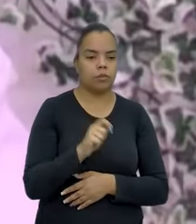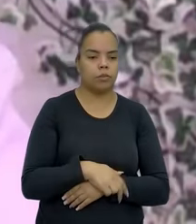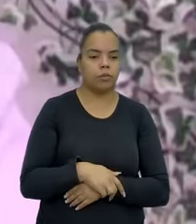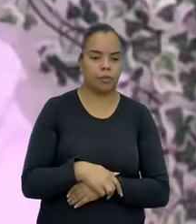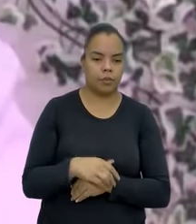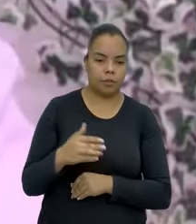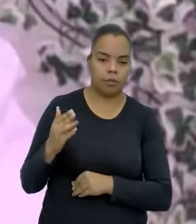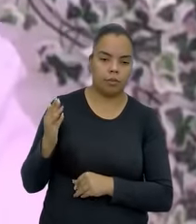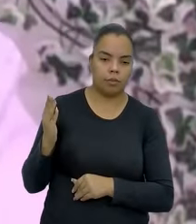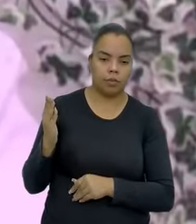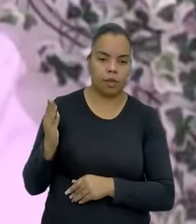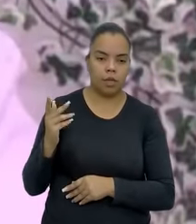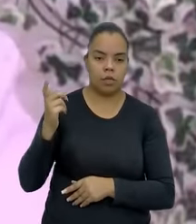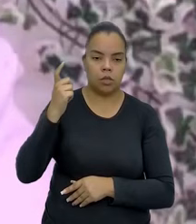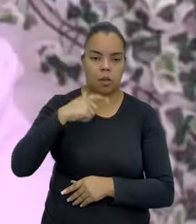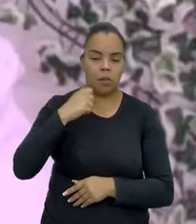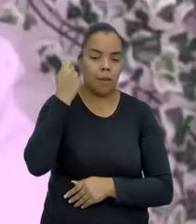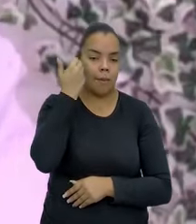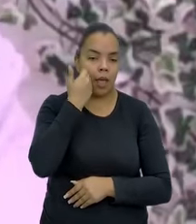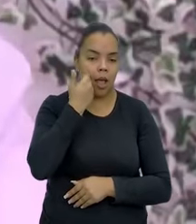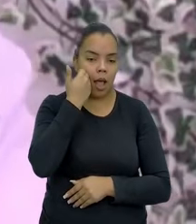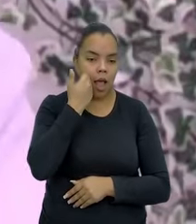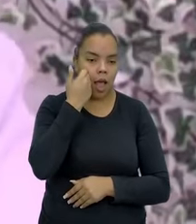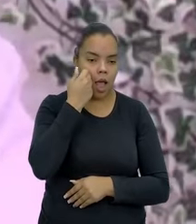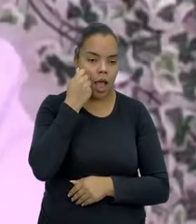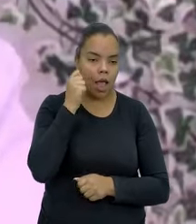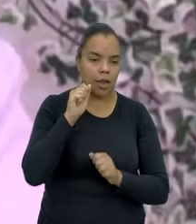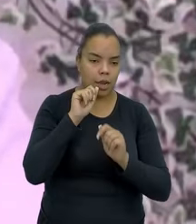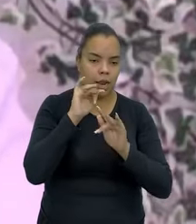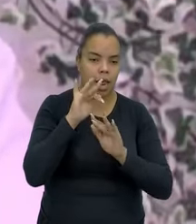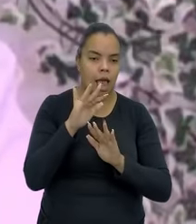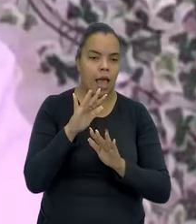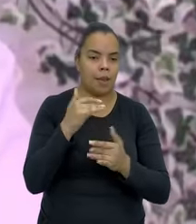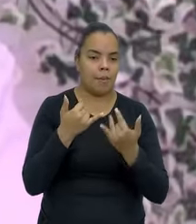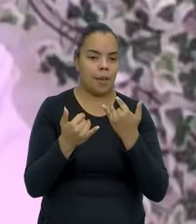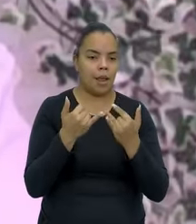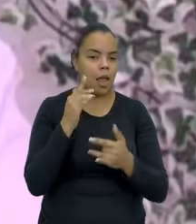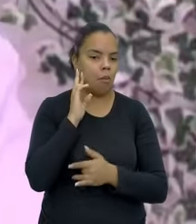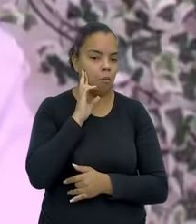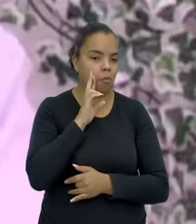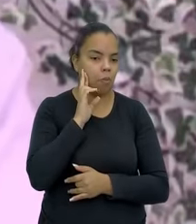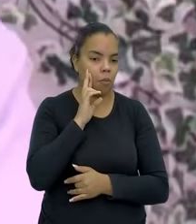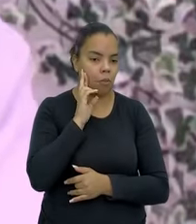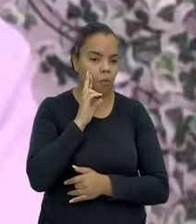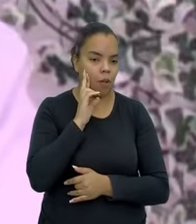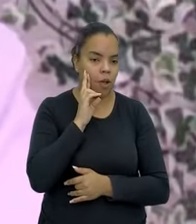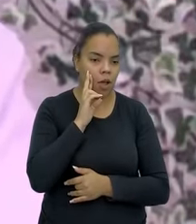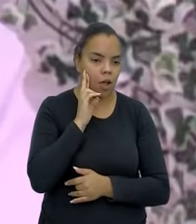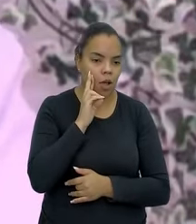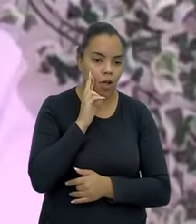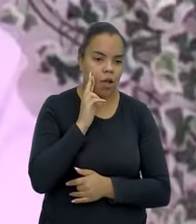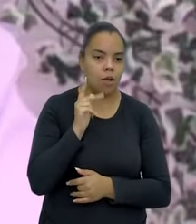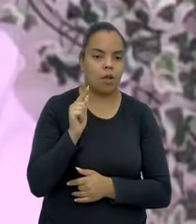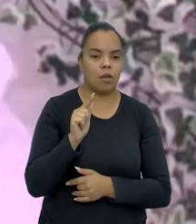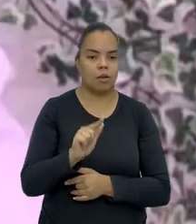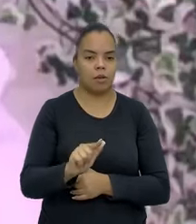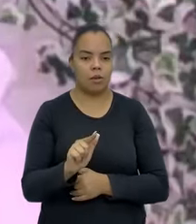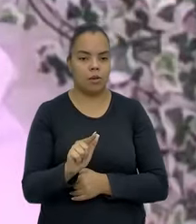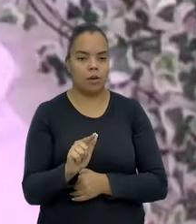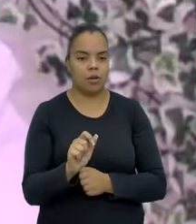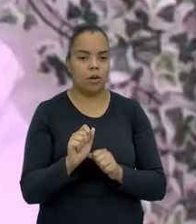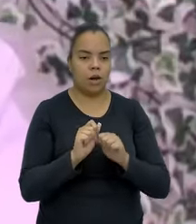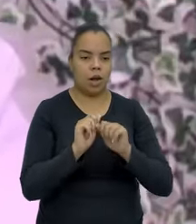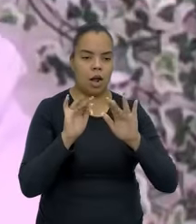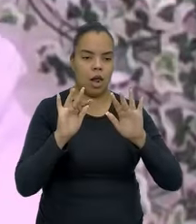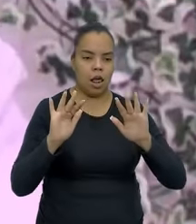eu tenho a pele clara um tom mais avermelhado estou usando uma camisa roxa na Claro né lilás